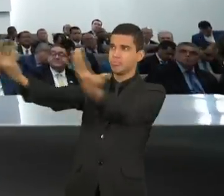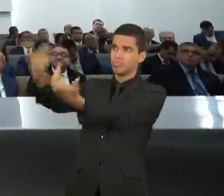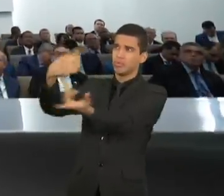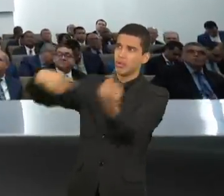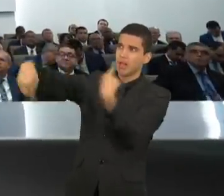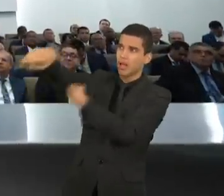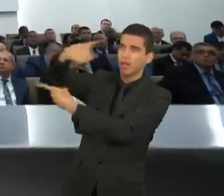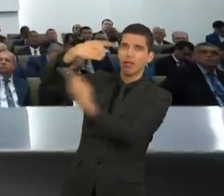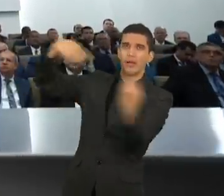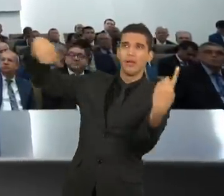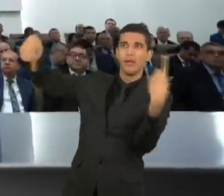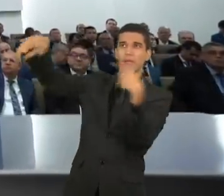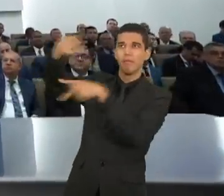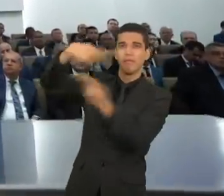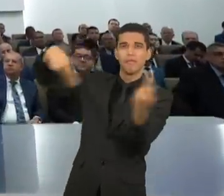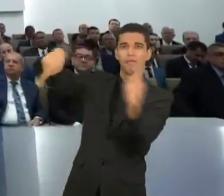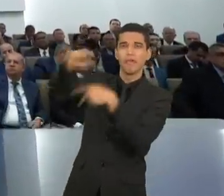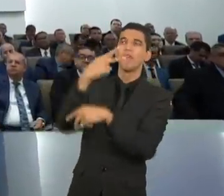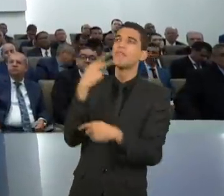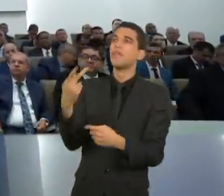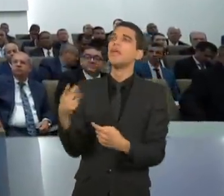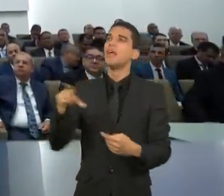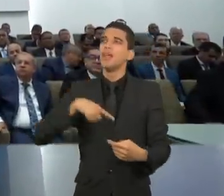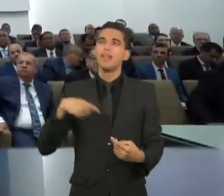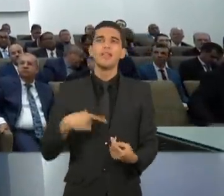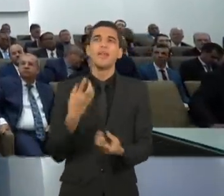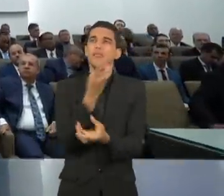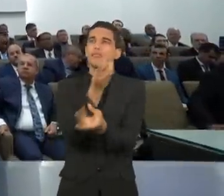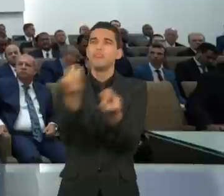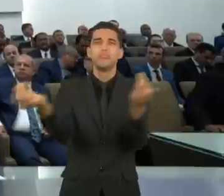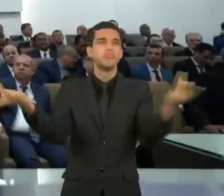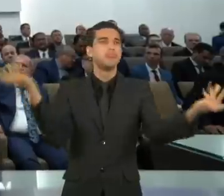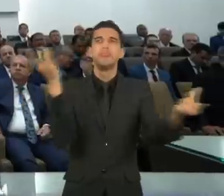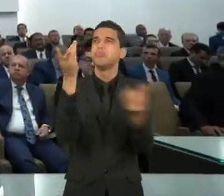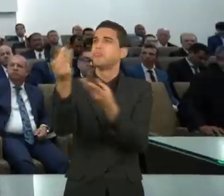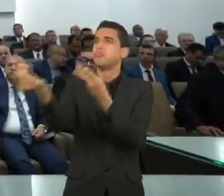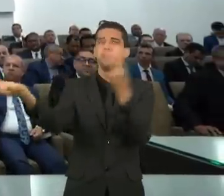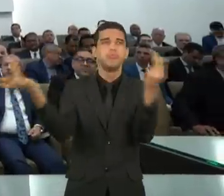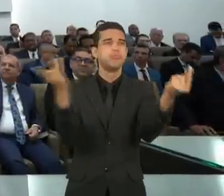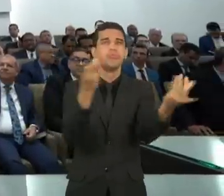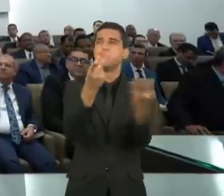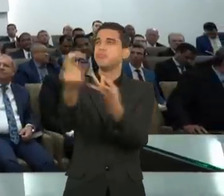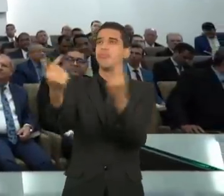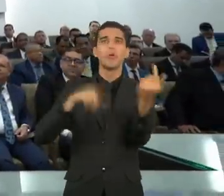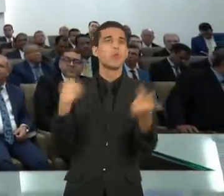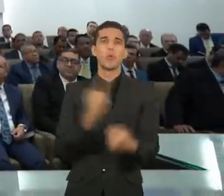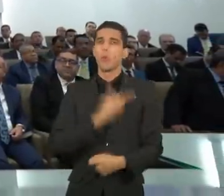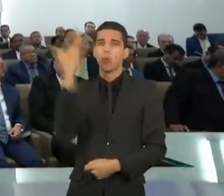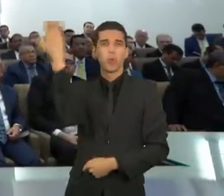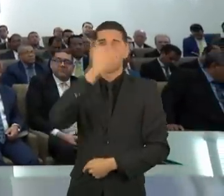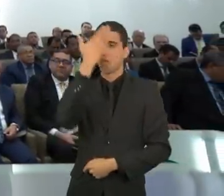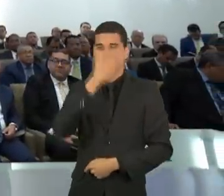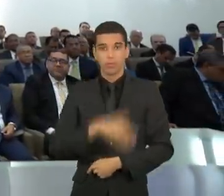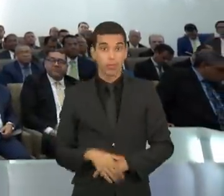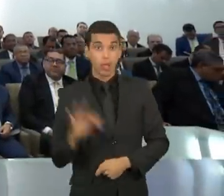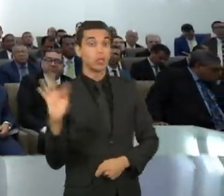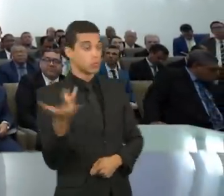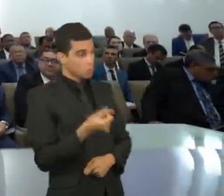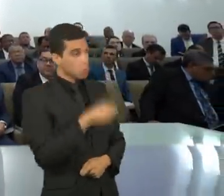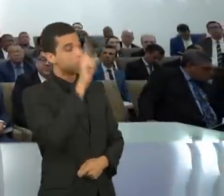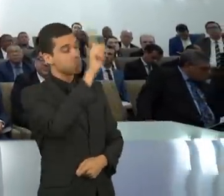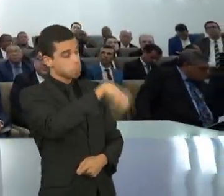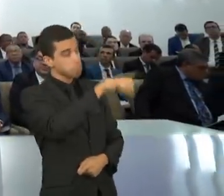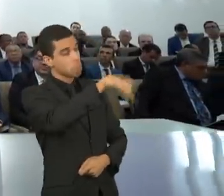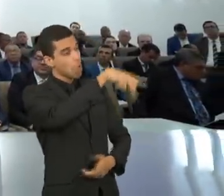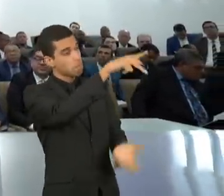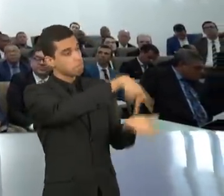aí diz assim: tem milhões e bilhões e bilhões e bilhões e bilhões e bilhões de galáxias que o nosso olho não vê. Aí todo mundo diz: verdade.